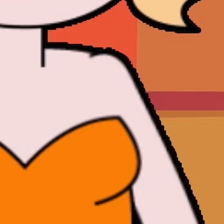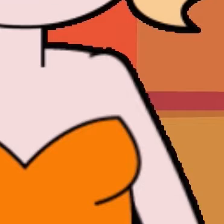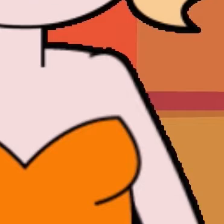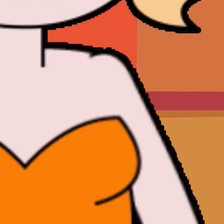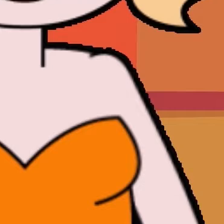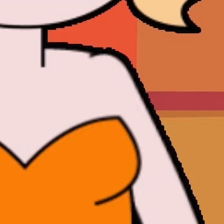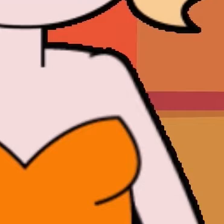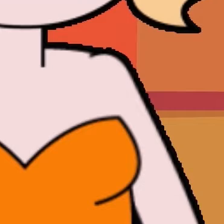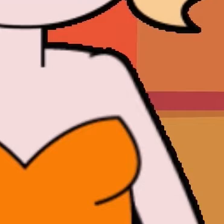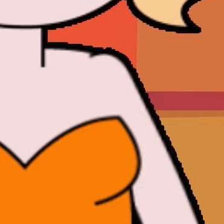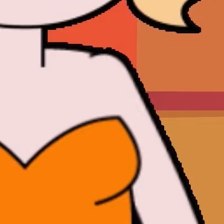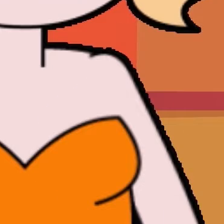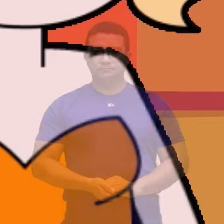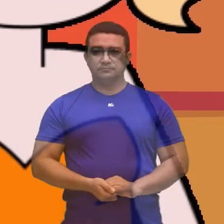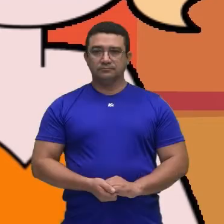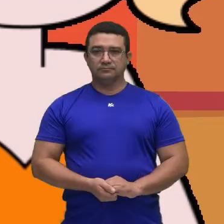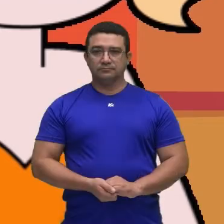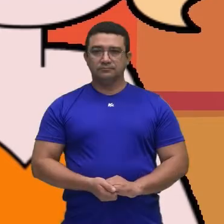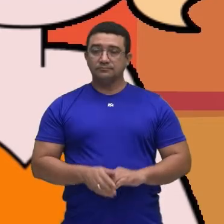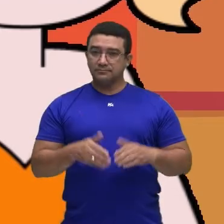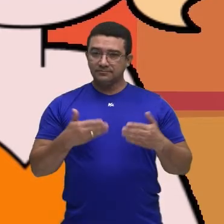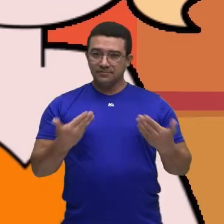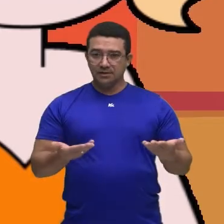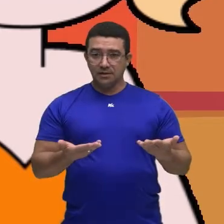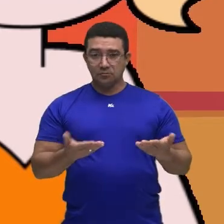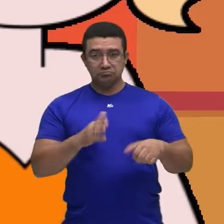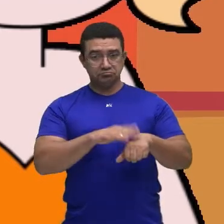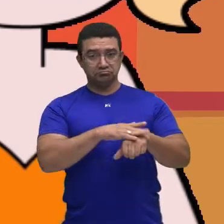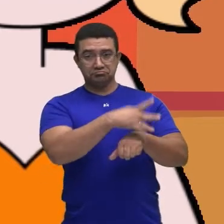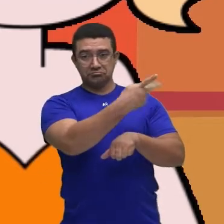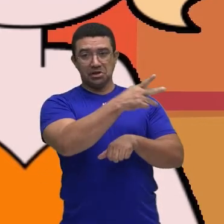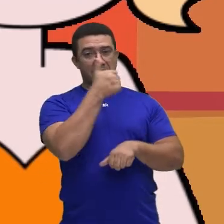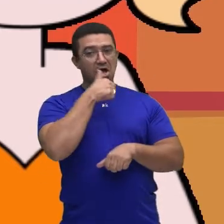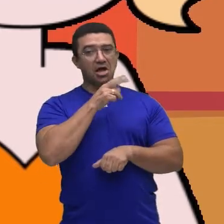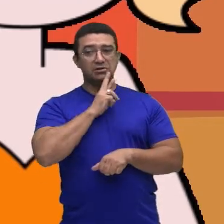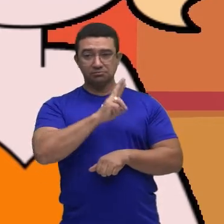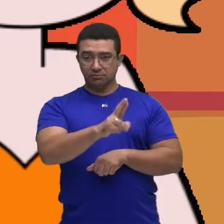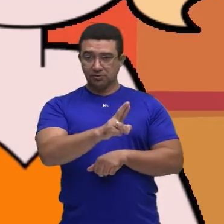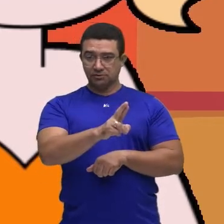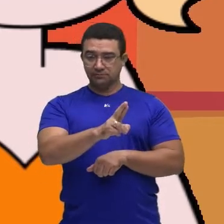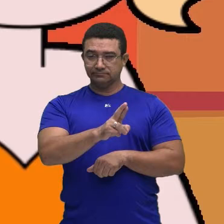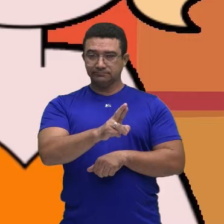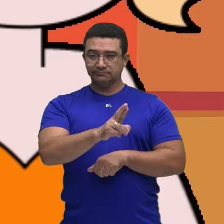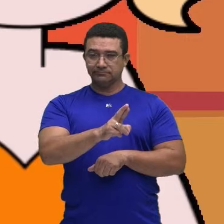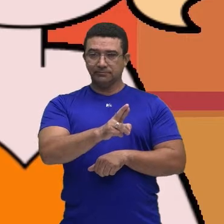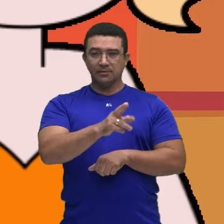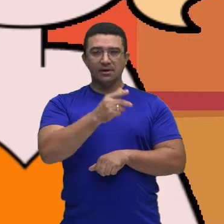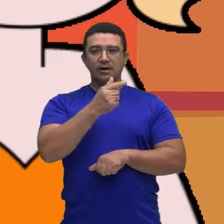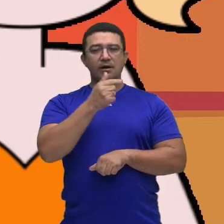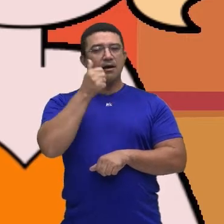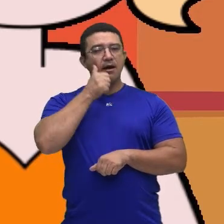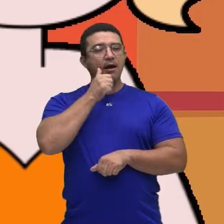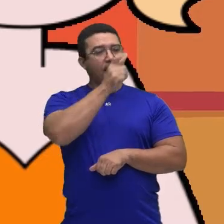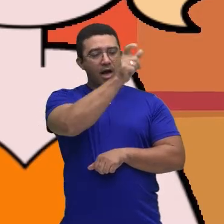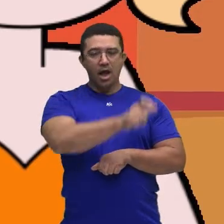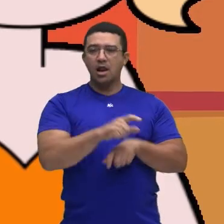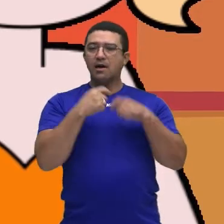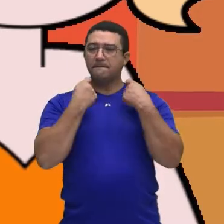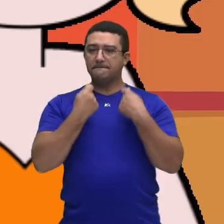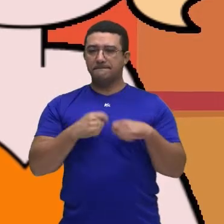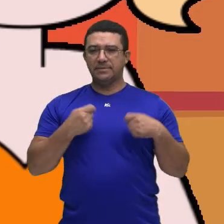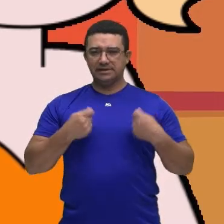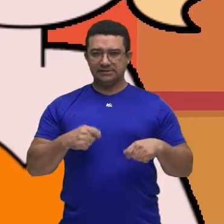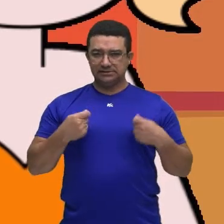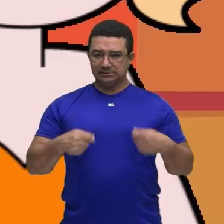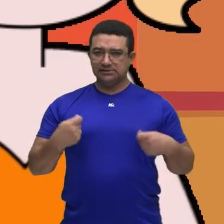to take that easier. Bem, olha só a resposta dela, não é? Ela precisa slow down. Essa palavra,